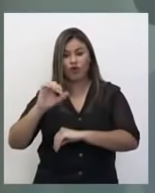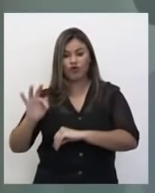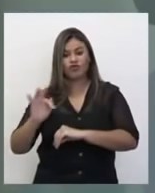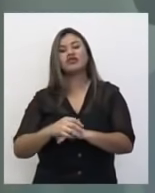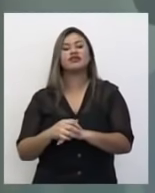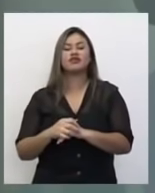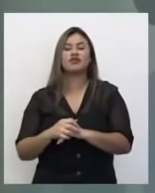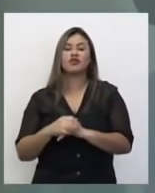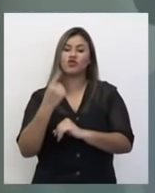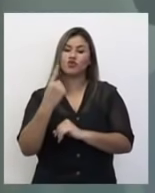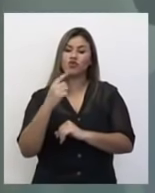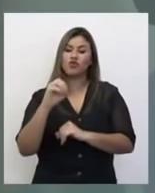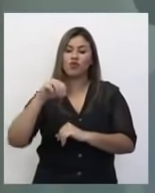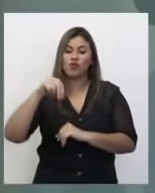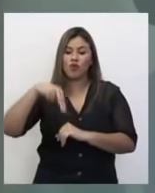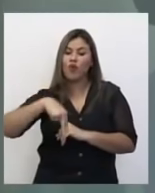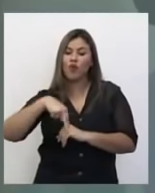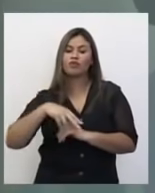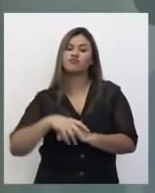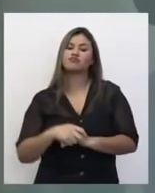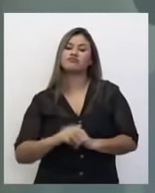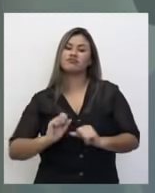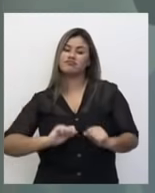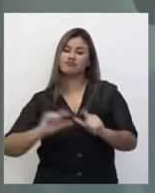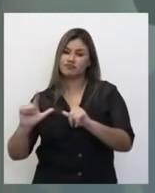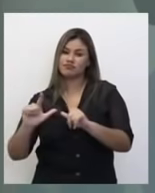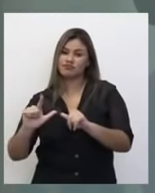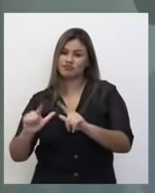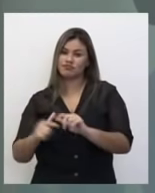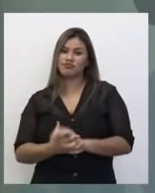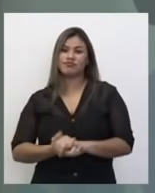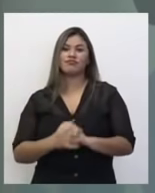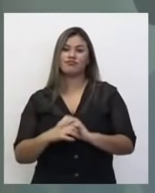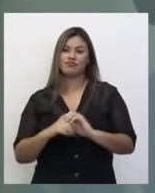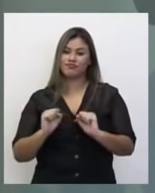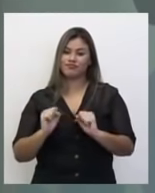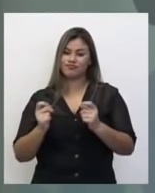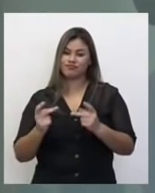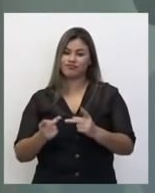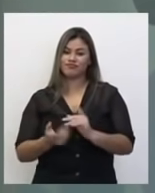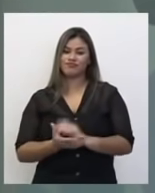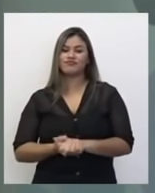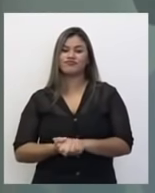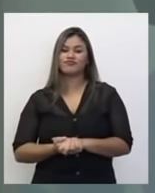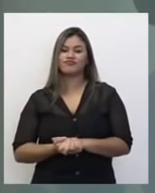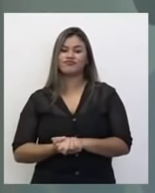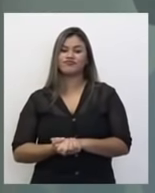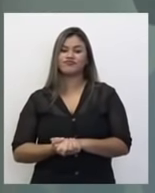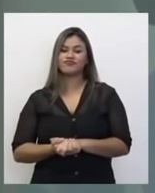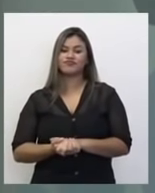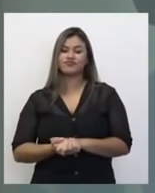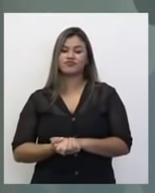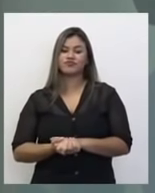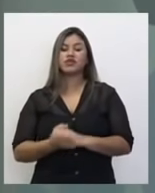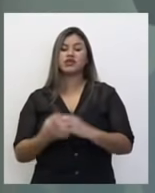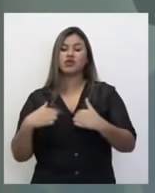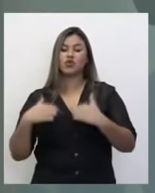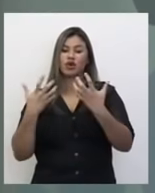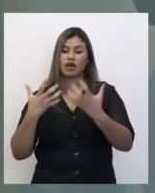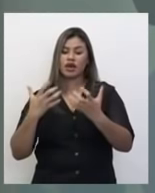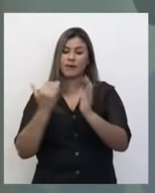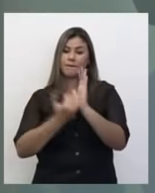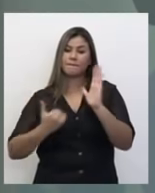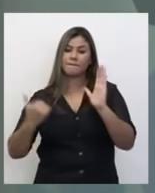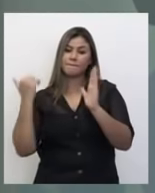on. Então, tá ligado? Quer dizer, passando corrente, tá? Então, isso. E aí eu quero maiúsculo,